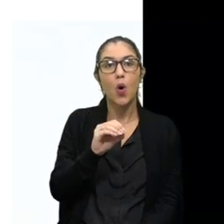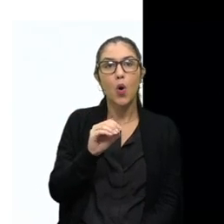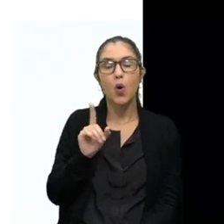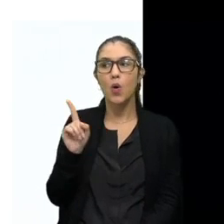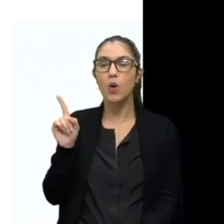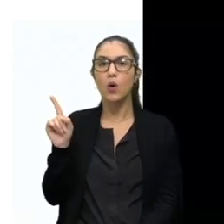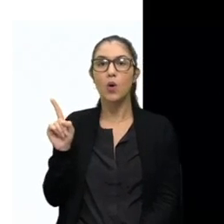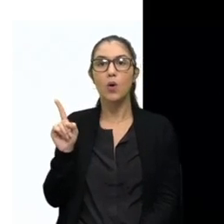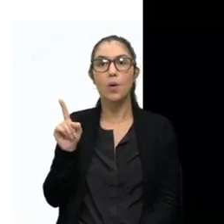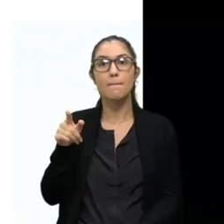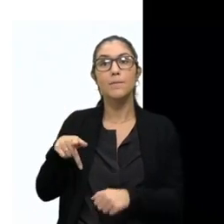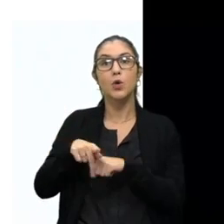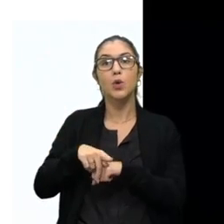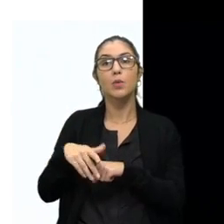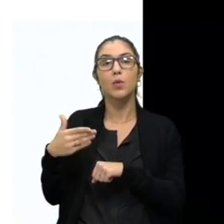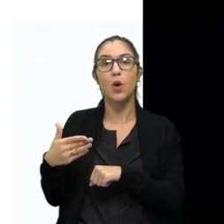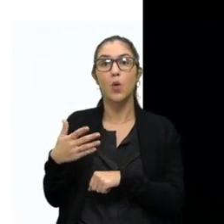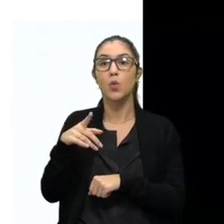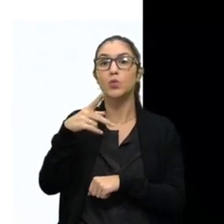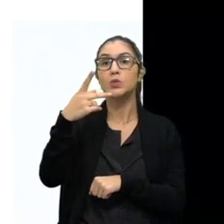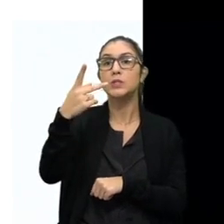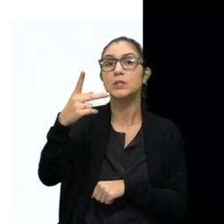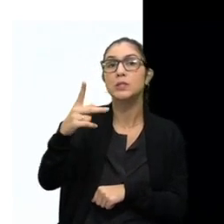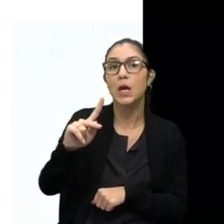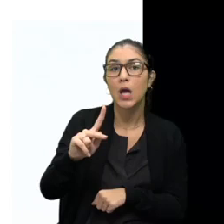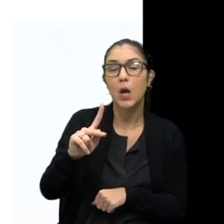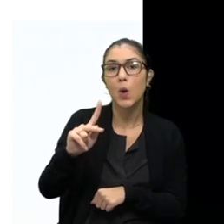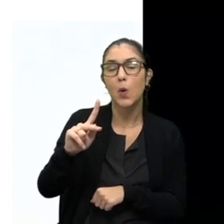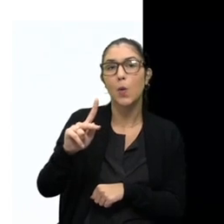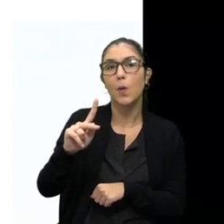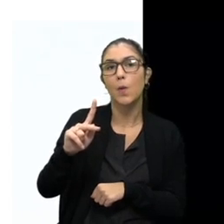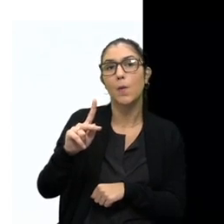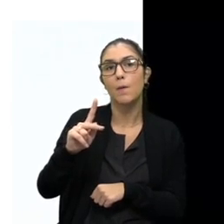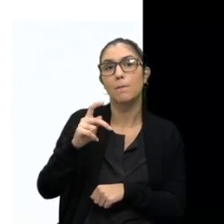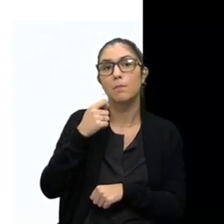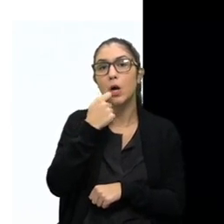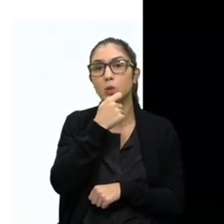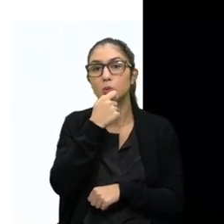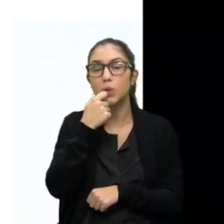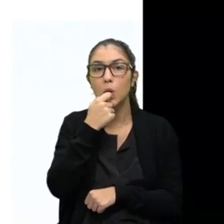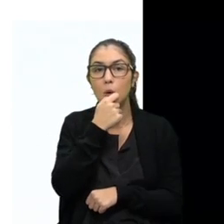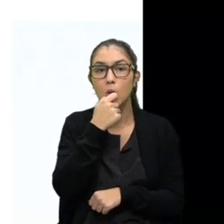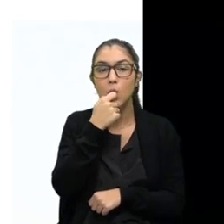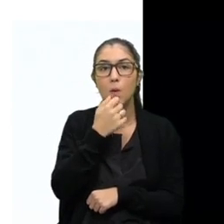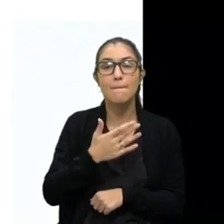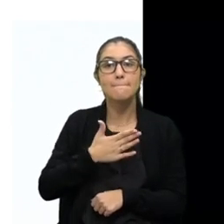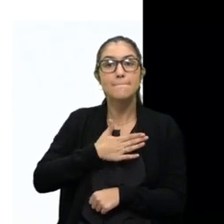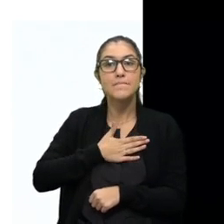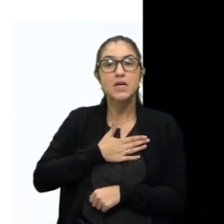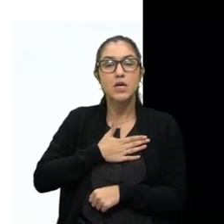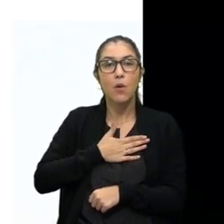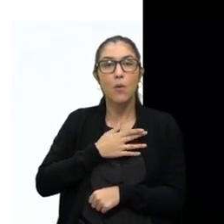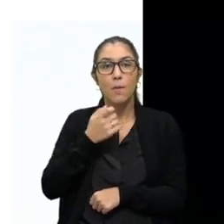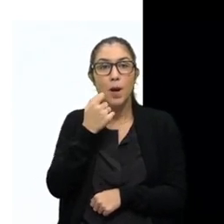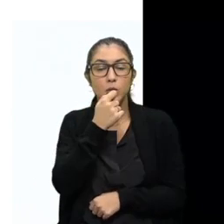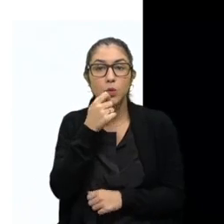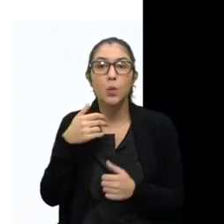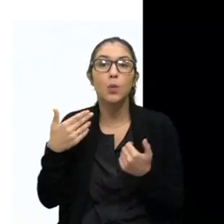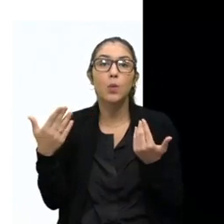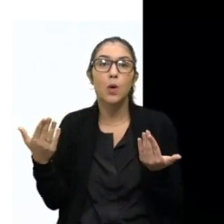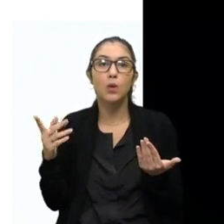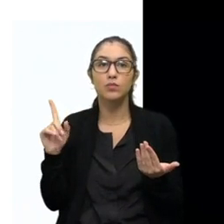pode escrever aí o pronome, o seu batom, o meu batom, a diferença de minha e meu, né,